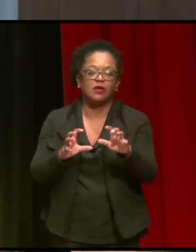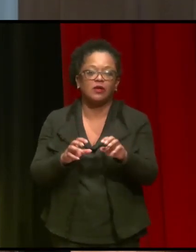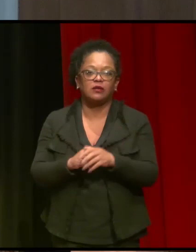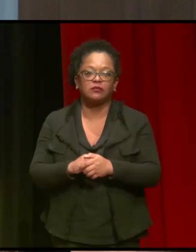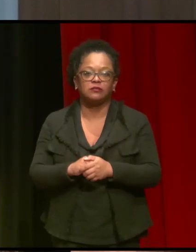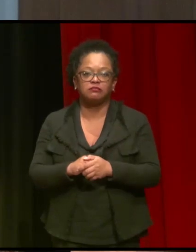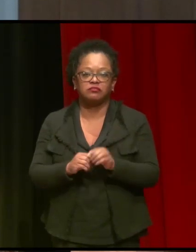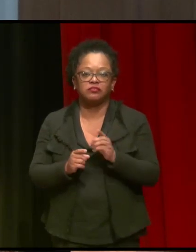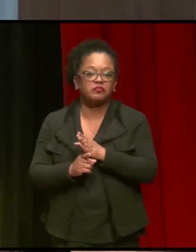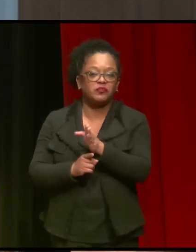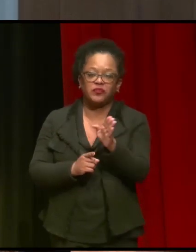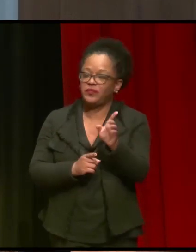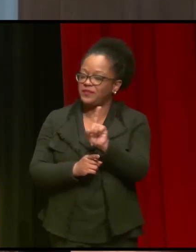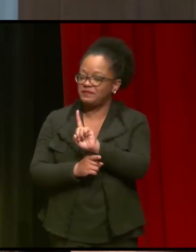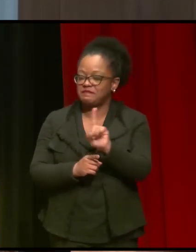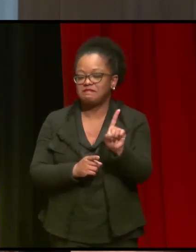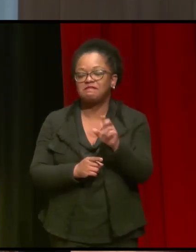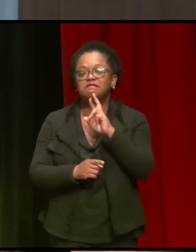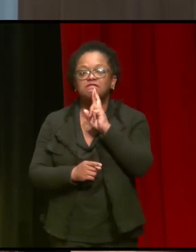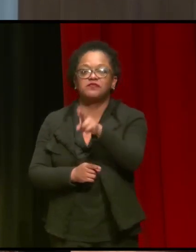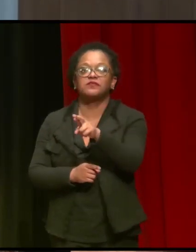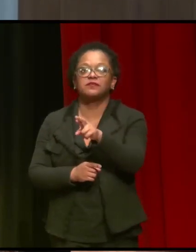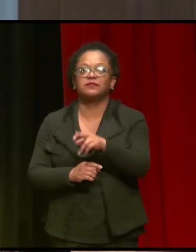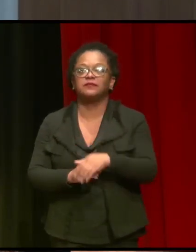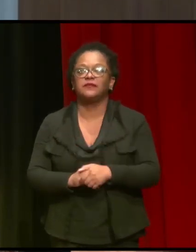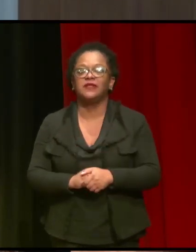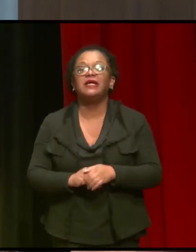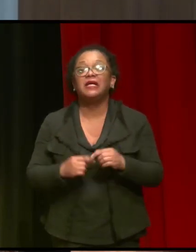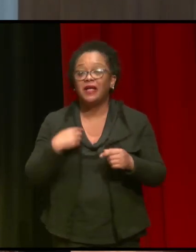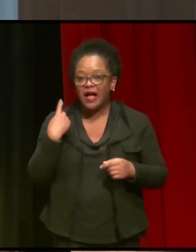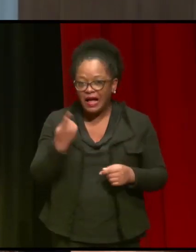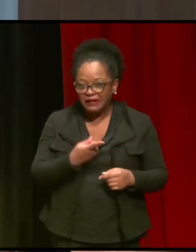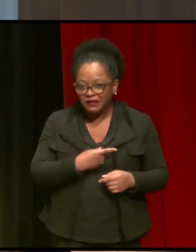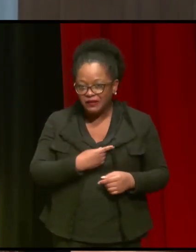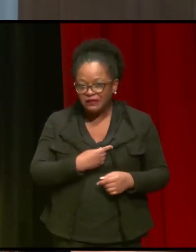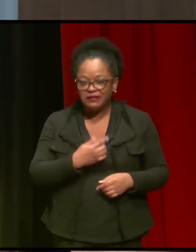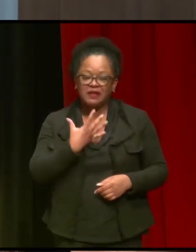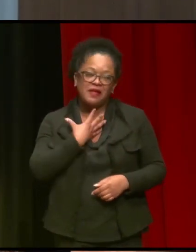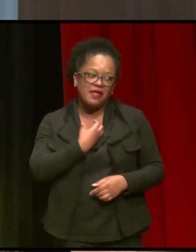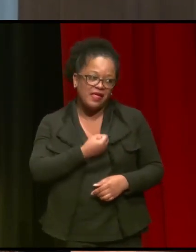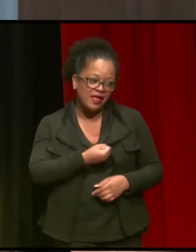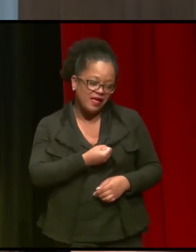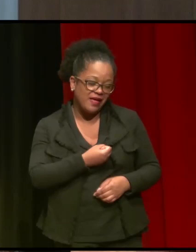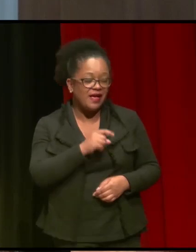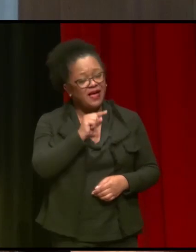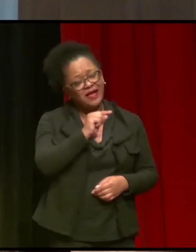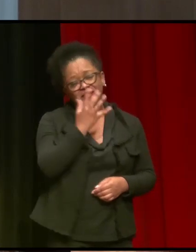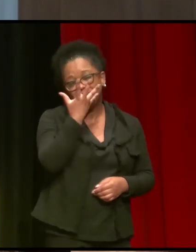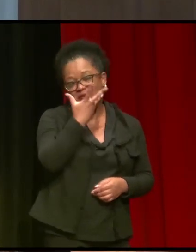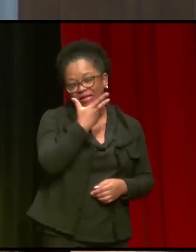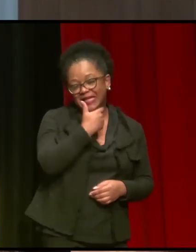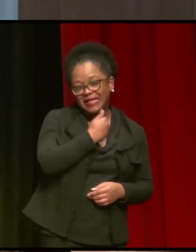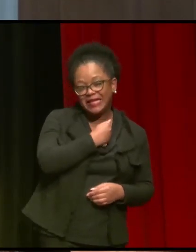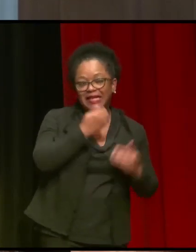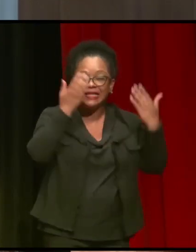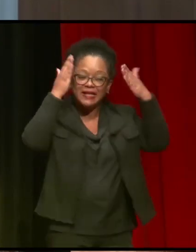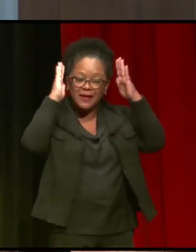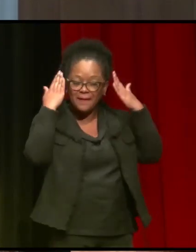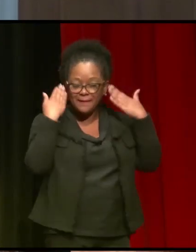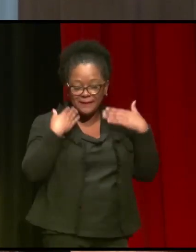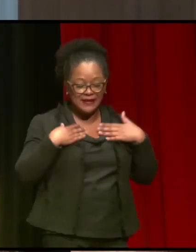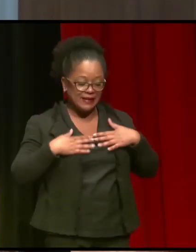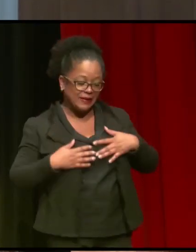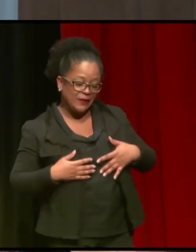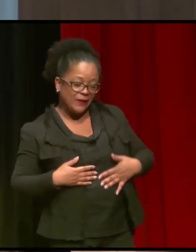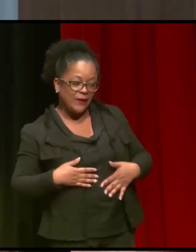recado, não. Aí a gente é todo melindroso, não é? Ah, você está tão bonita hoje, né? Seu cabelo está não sei o quê. Gostei da sua roupa,